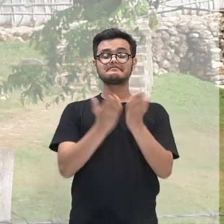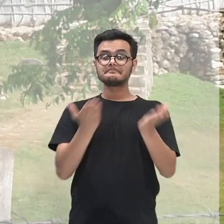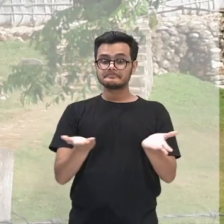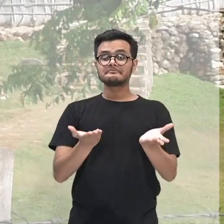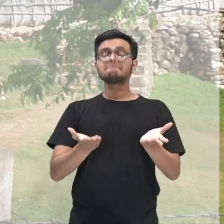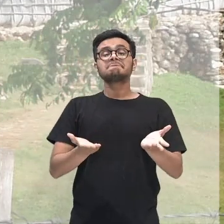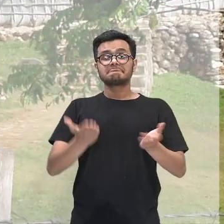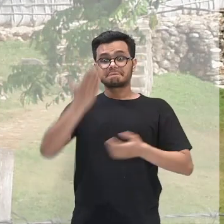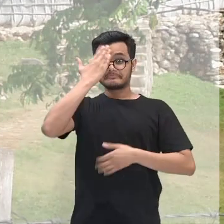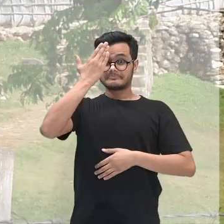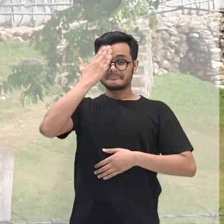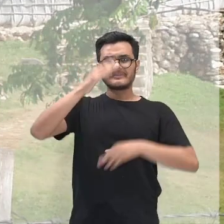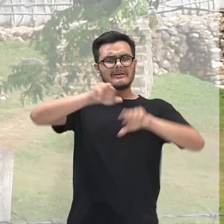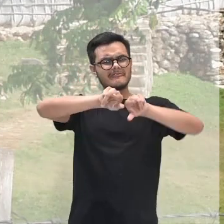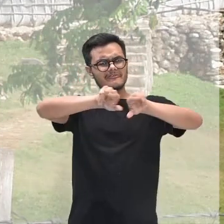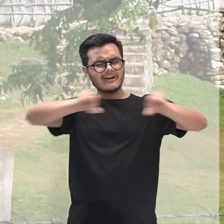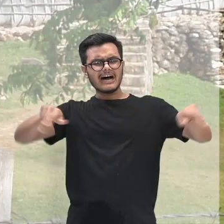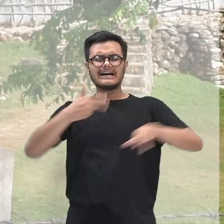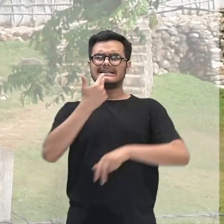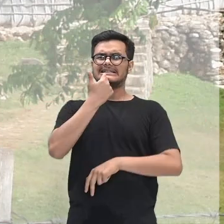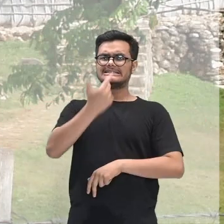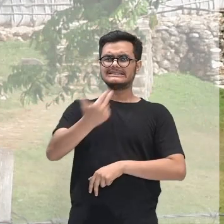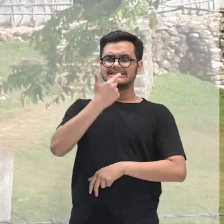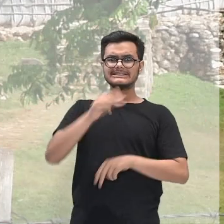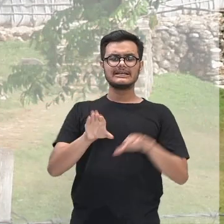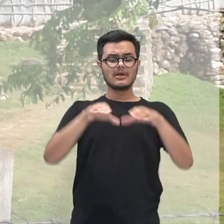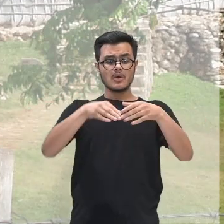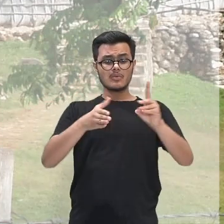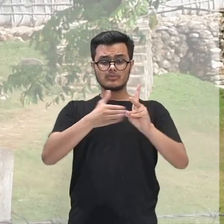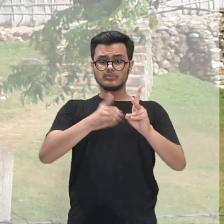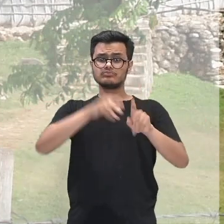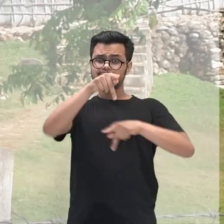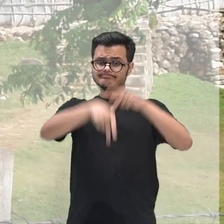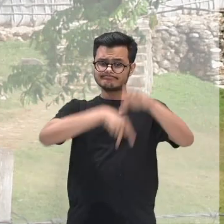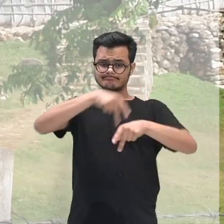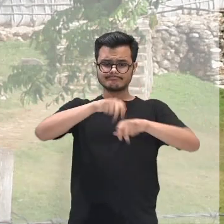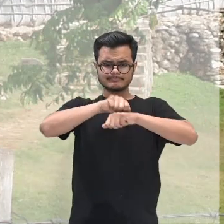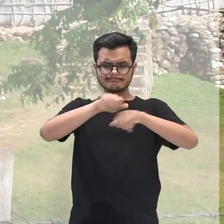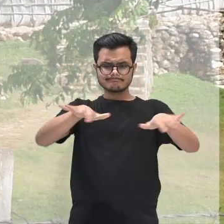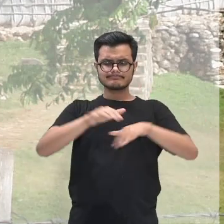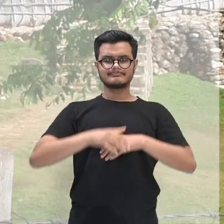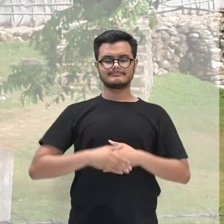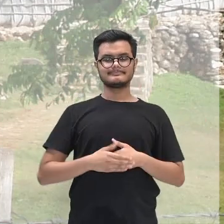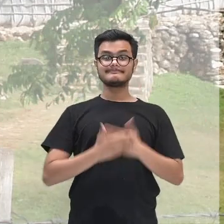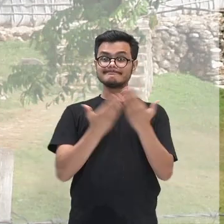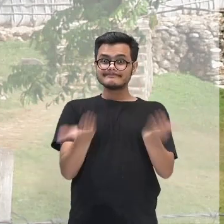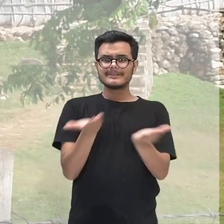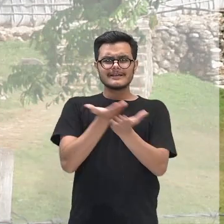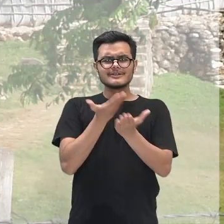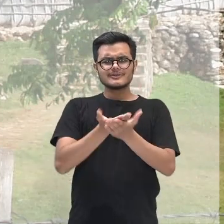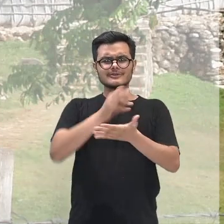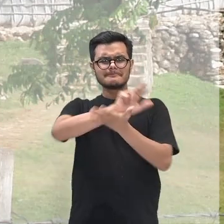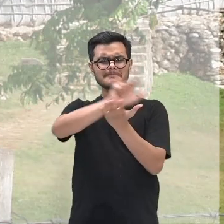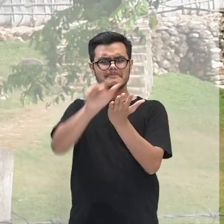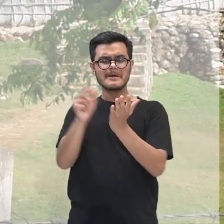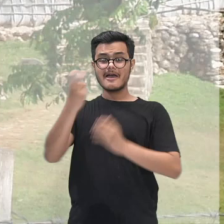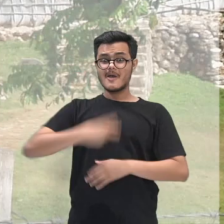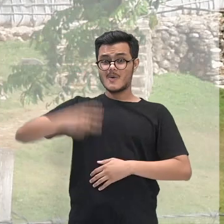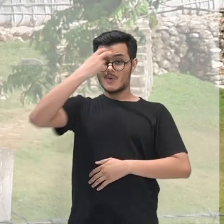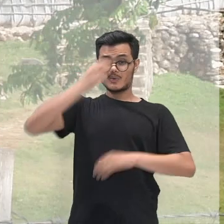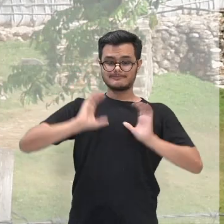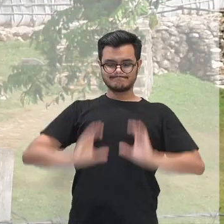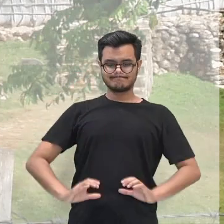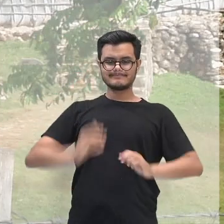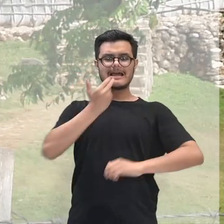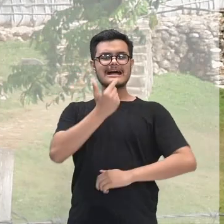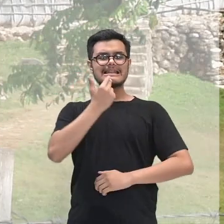Amazônia a gente vai ter aí uma grande concentração desses povos indígenas, e aí nós vamos ver aí essa diversidade linguística